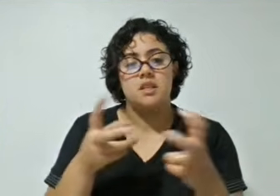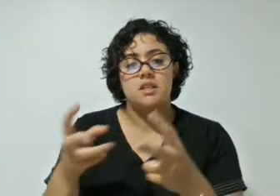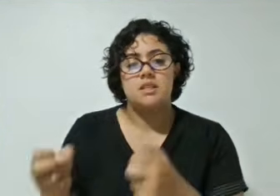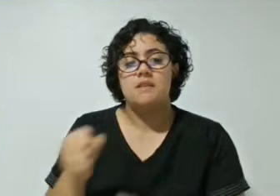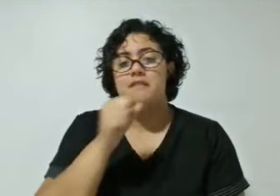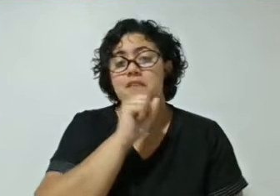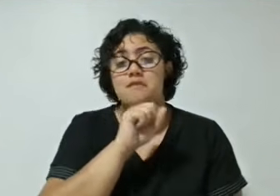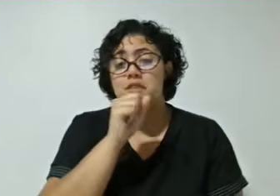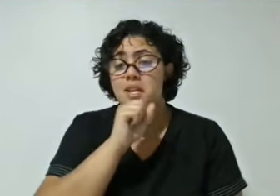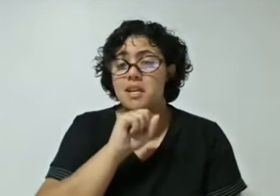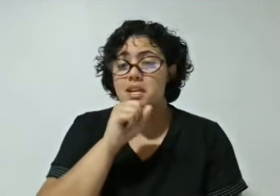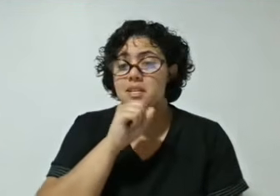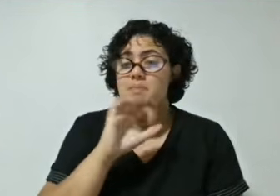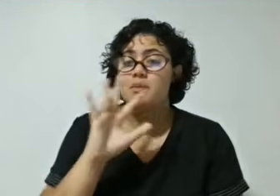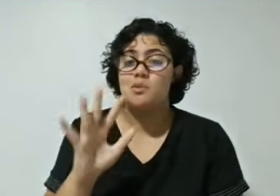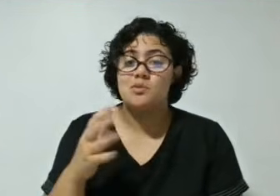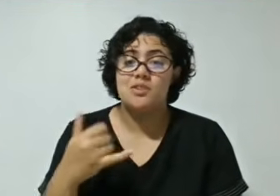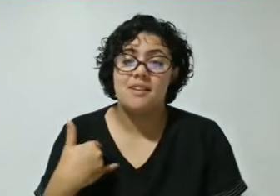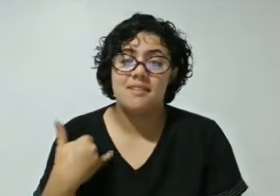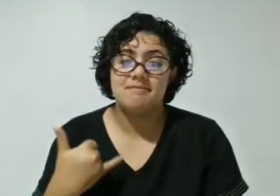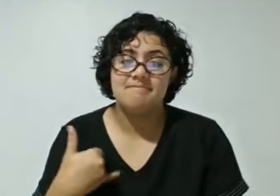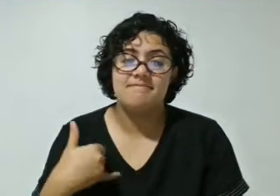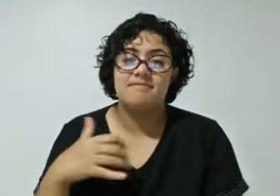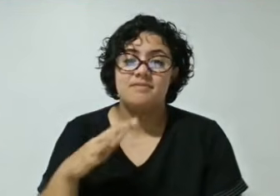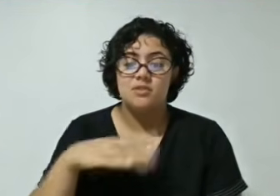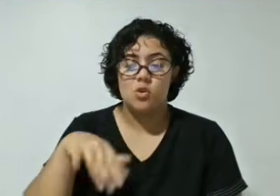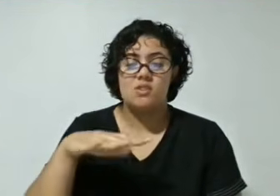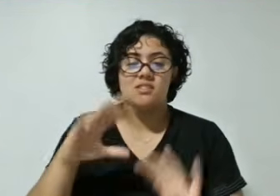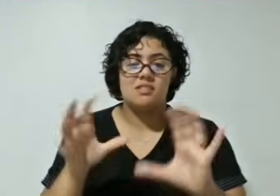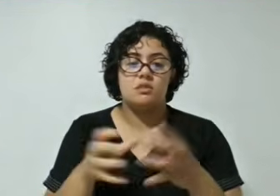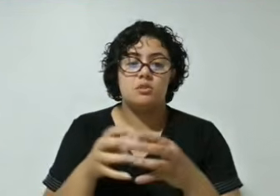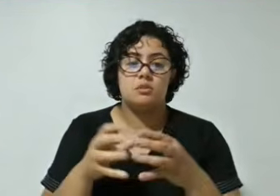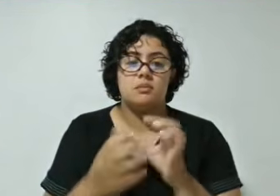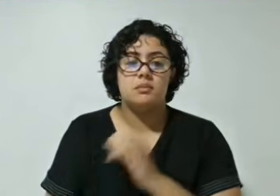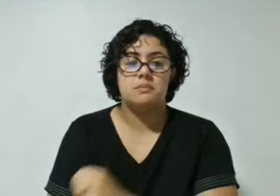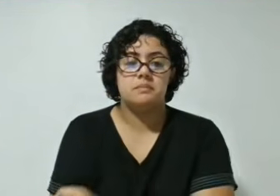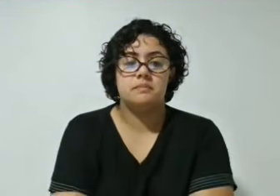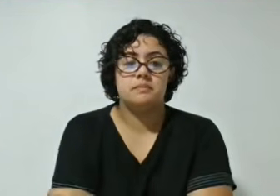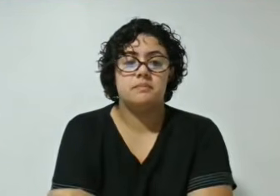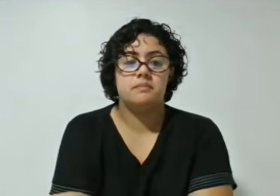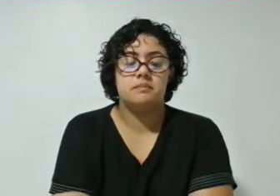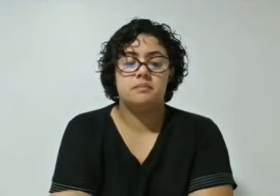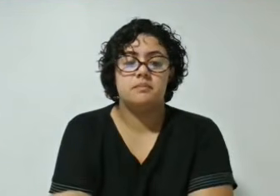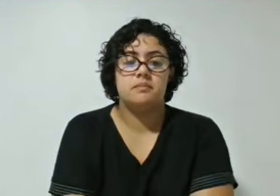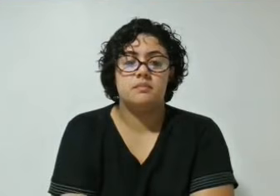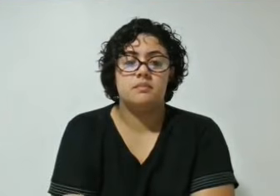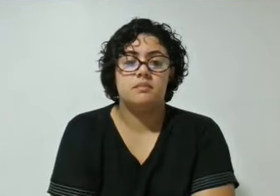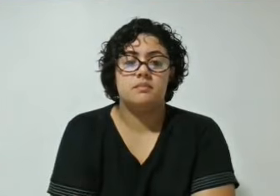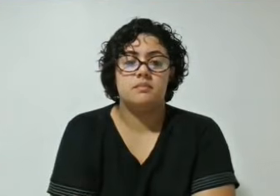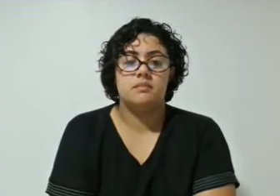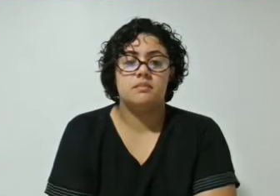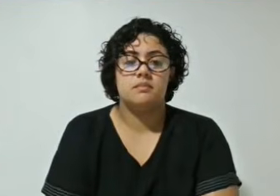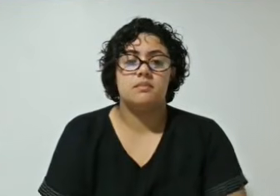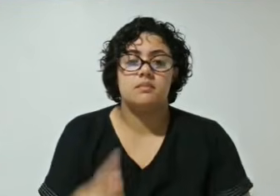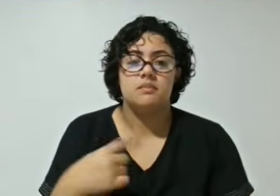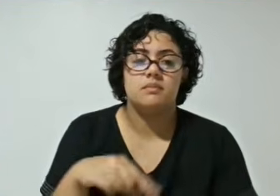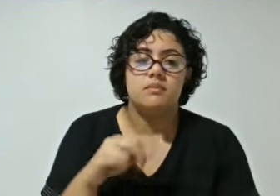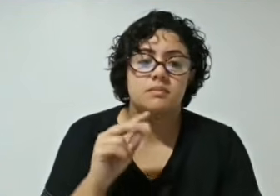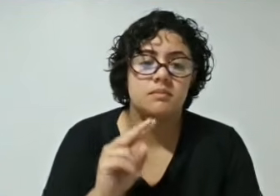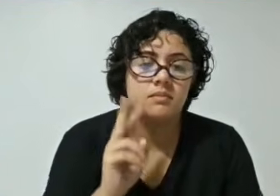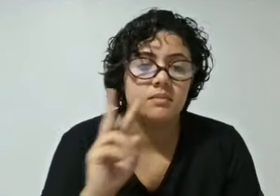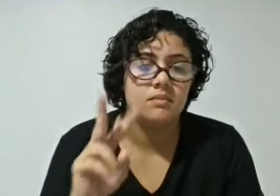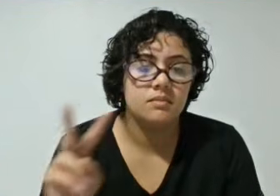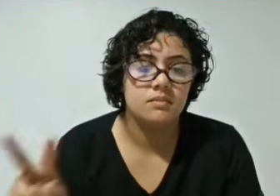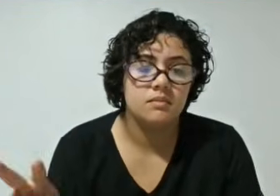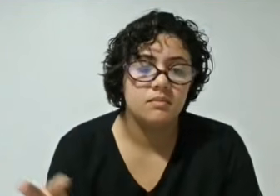turma nossa. Né? Eu não sei, a gente tem muita, ainda aguafante para falar, muita criança no Soberano tem muita criança aí. Mas